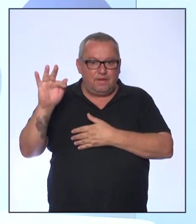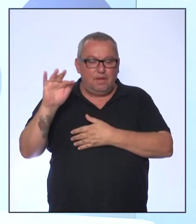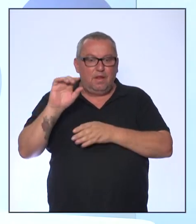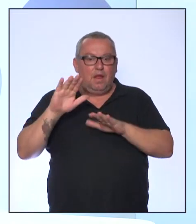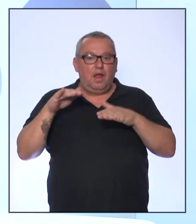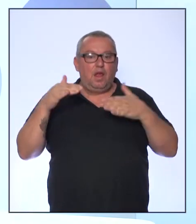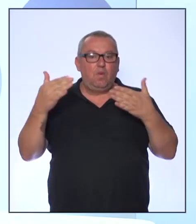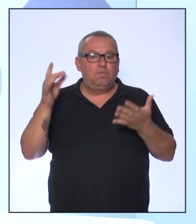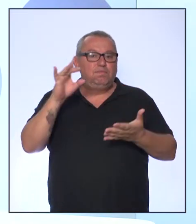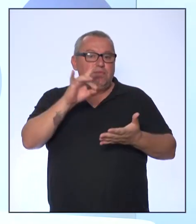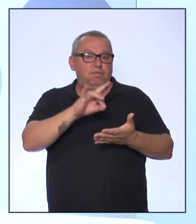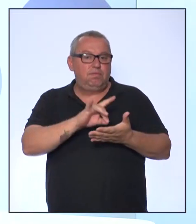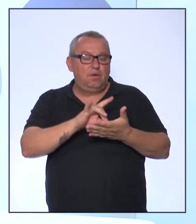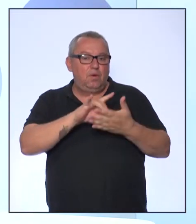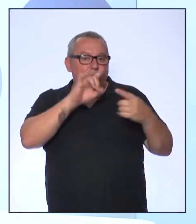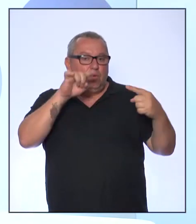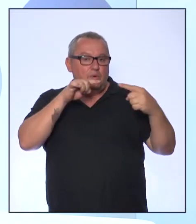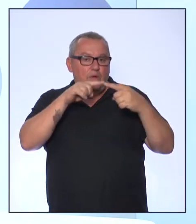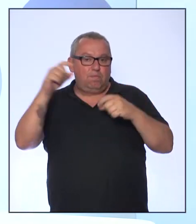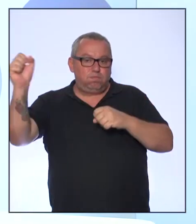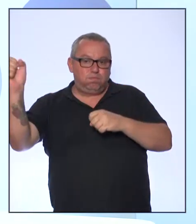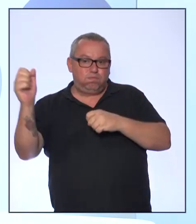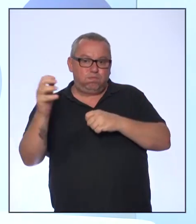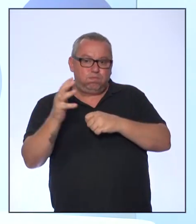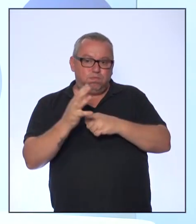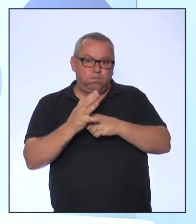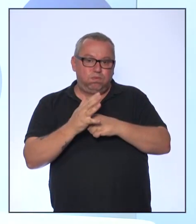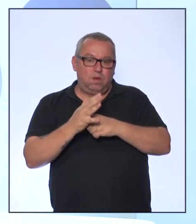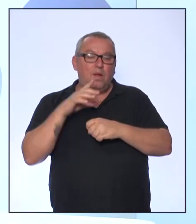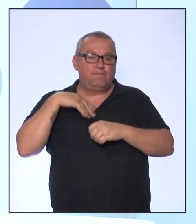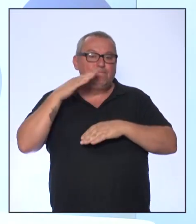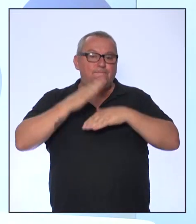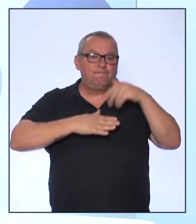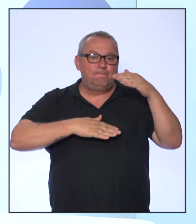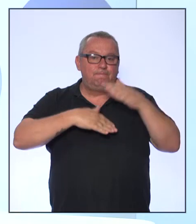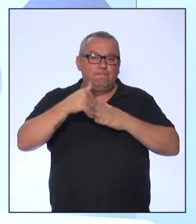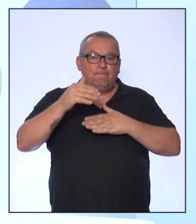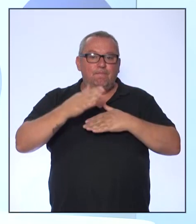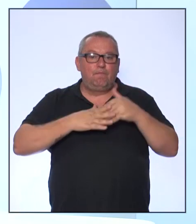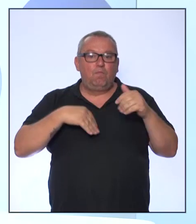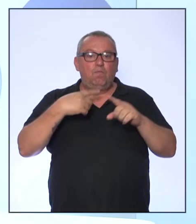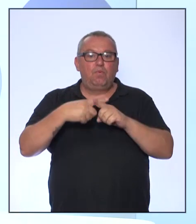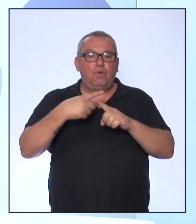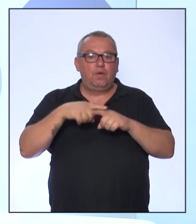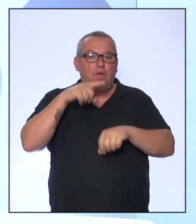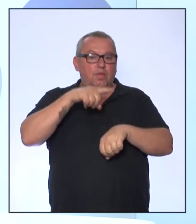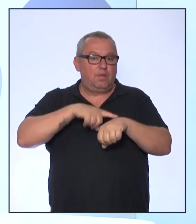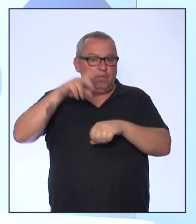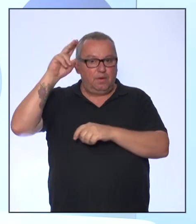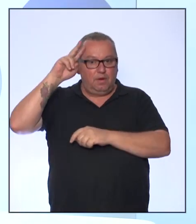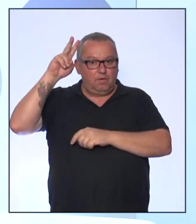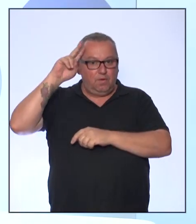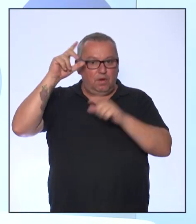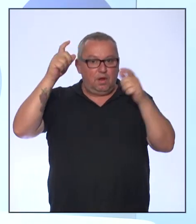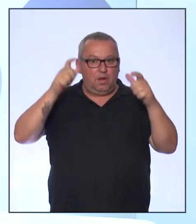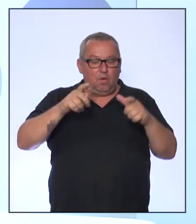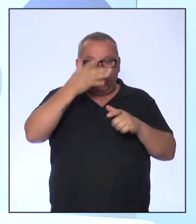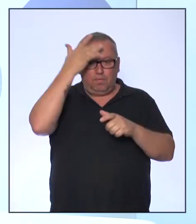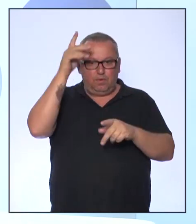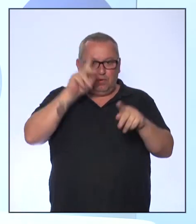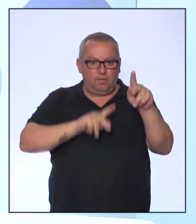quando realmente os ideais iluministas eles são colocados em prática, porque é o momento da história onde o povo